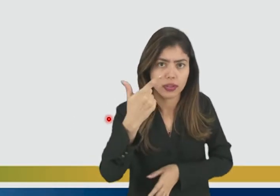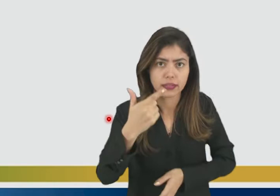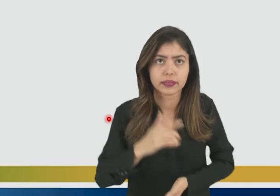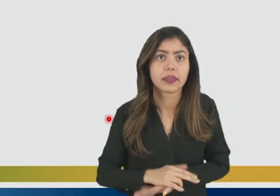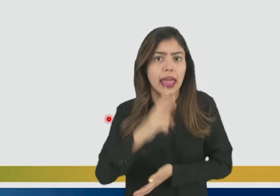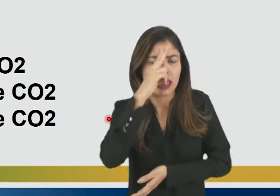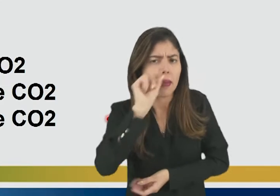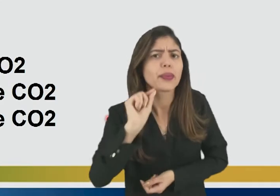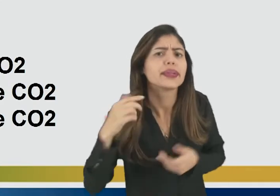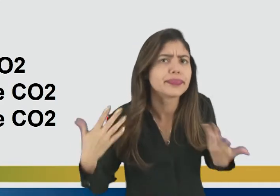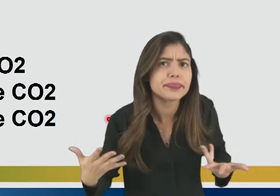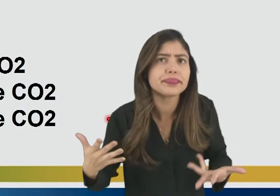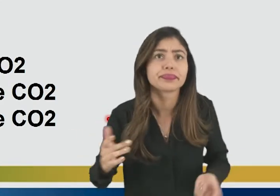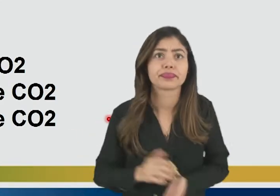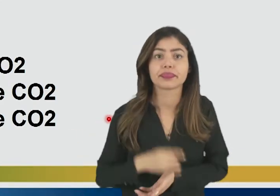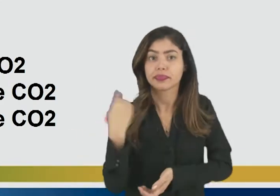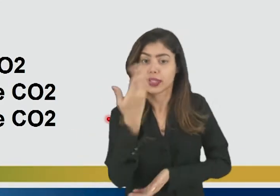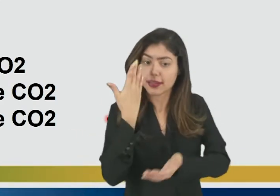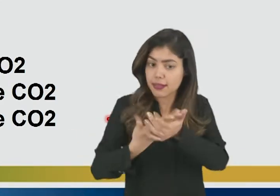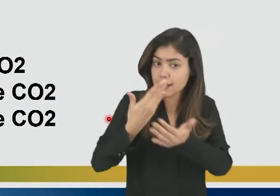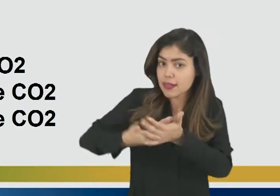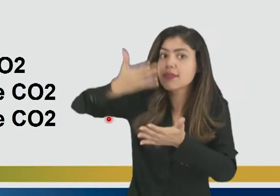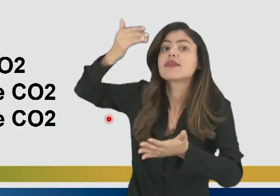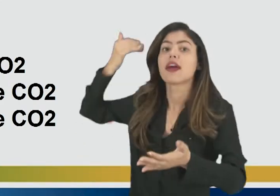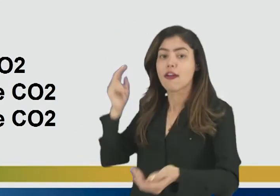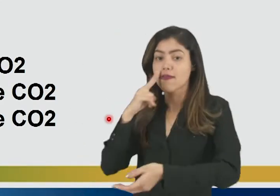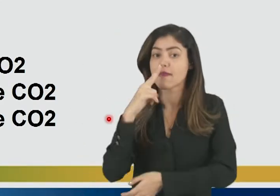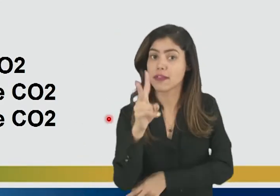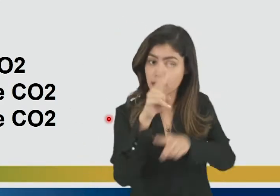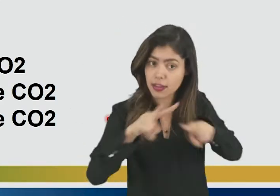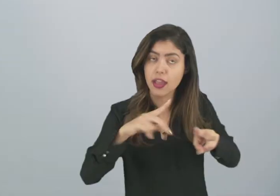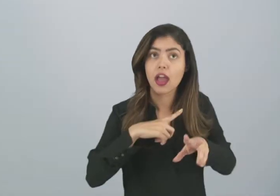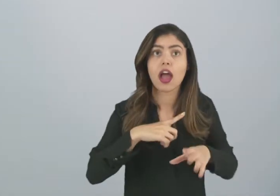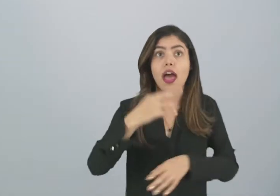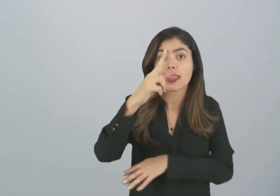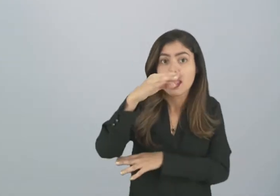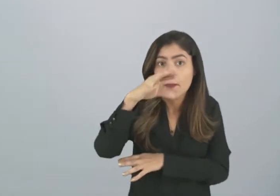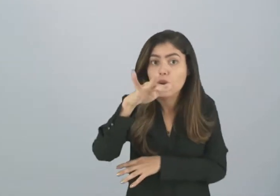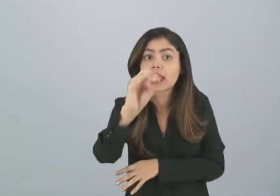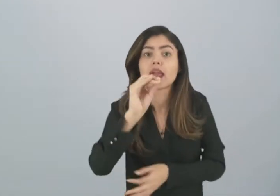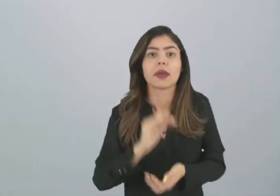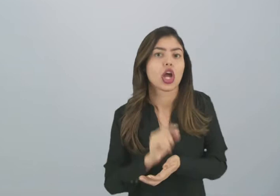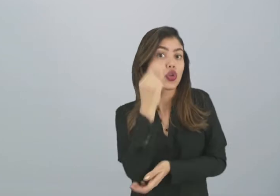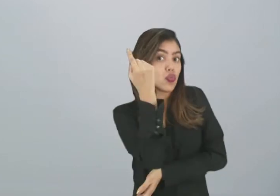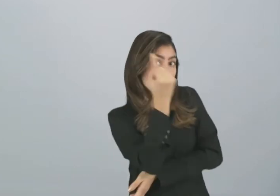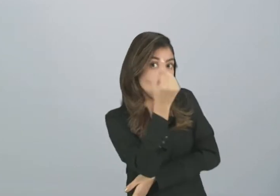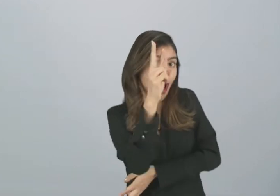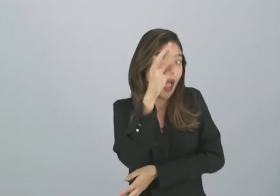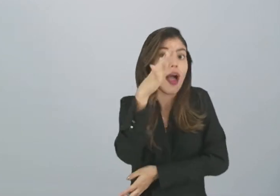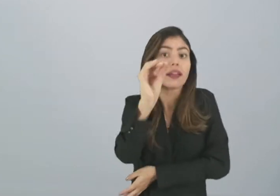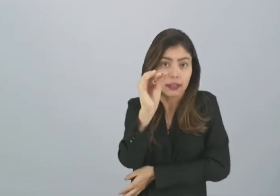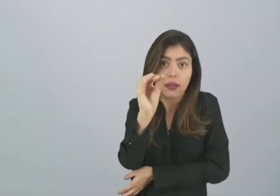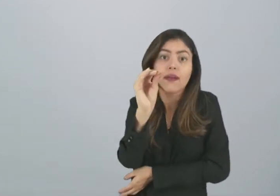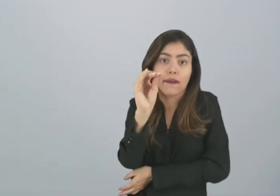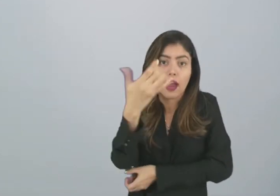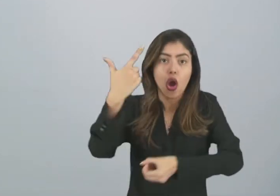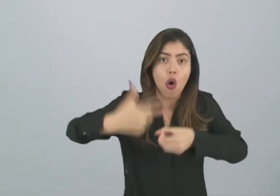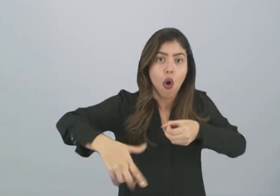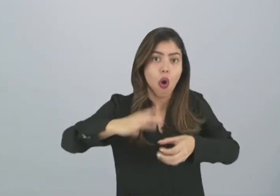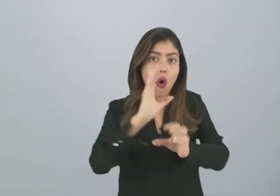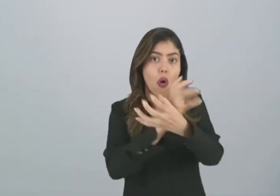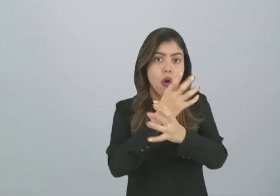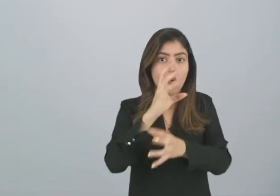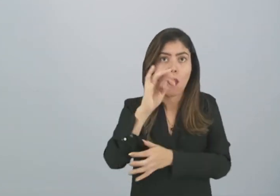precisamos lembrar o seguinte: nas aulas anteriores nós vimos, na termoquímica, que uma reação de combustão, quando nós temos